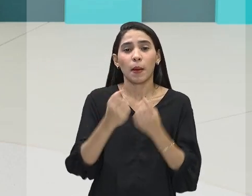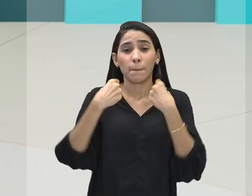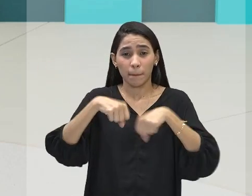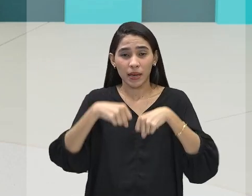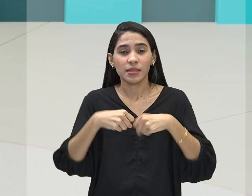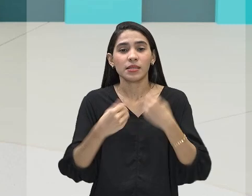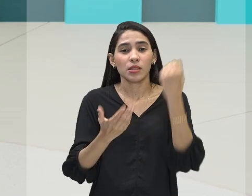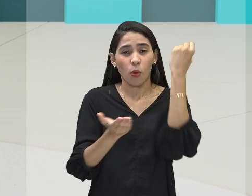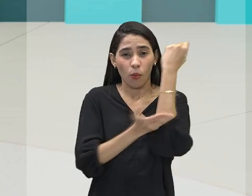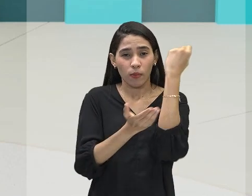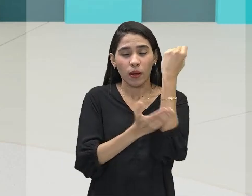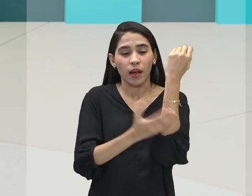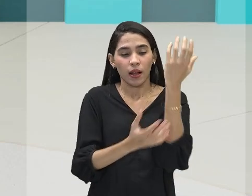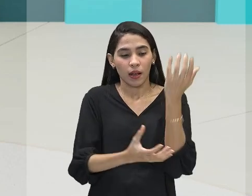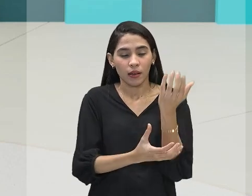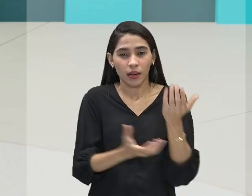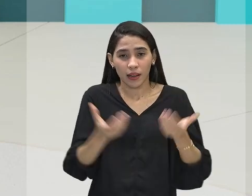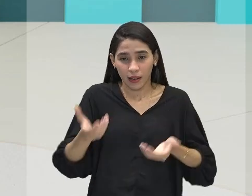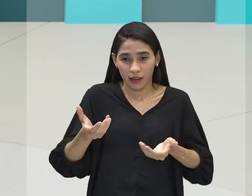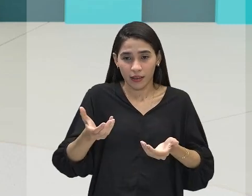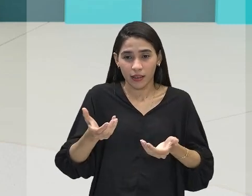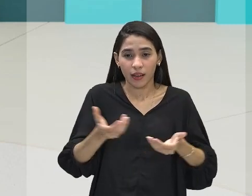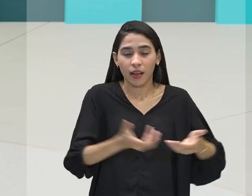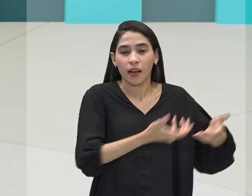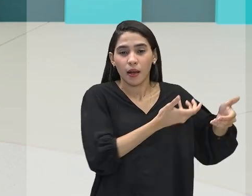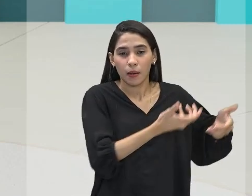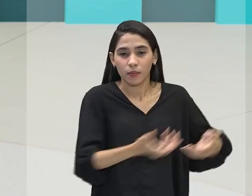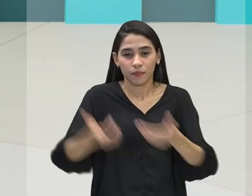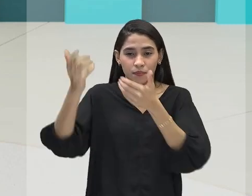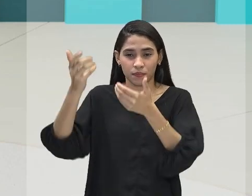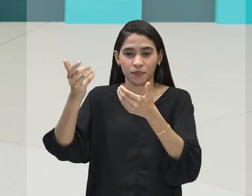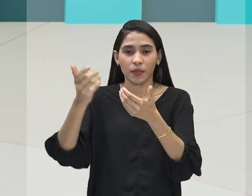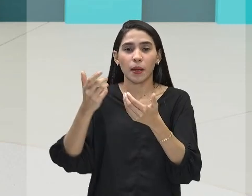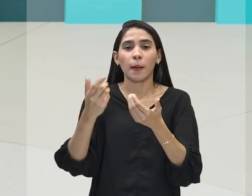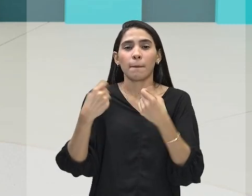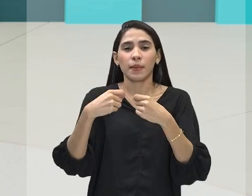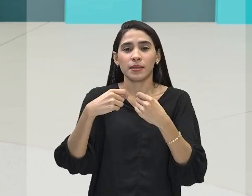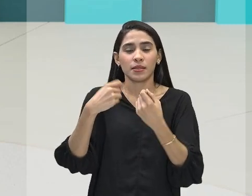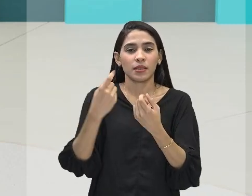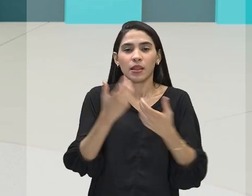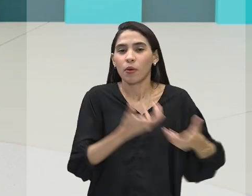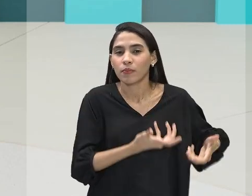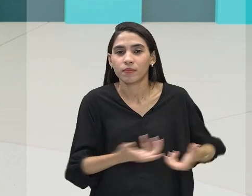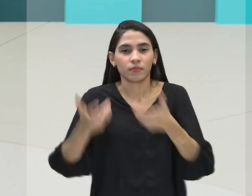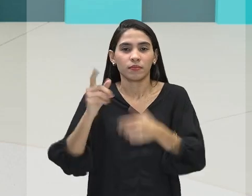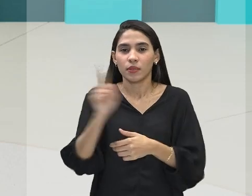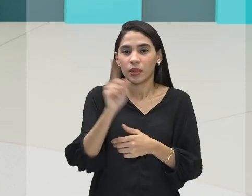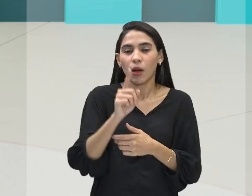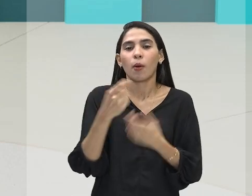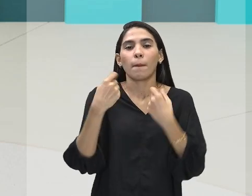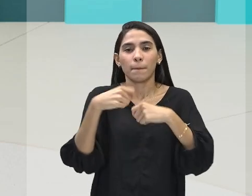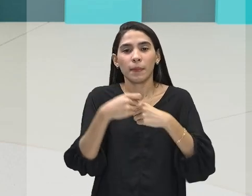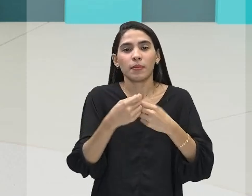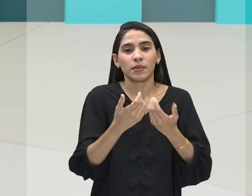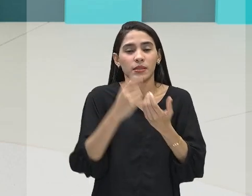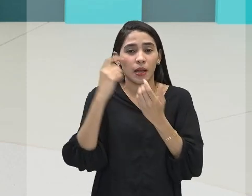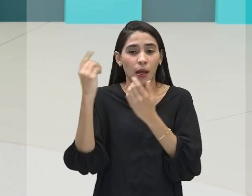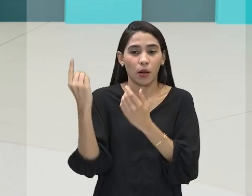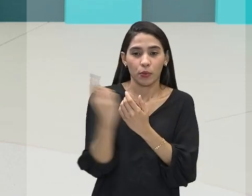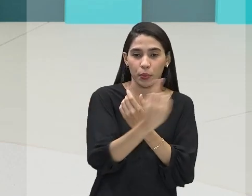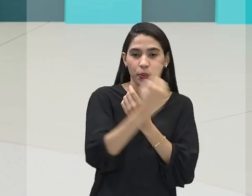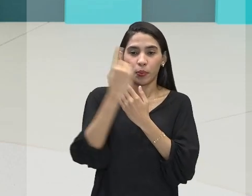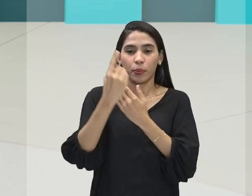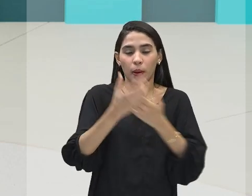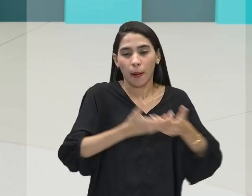tronco, tá bom? E arremessá-lo de forma que ele dê uma volta, não é simplesmente jogar esse tronco. Ele tem que arremessar e esse tronco tem que bater